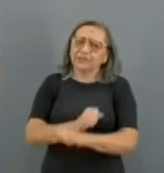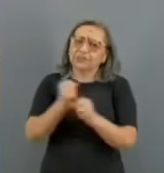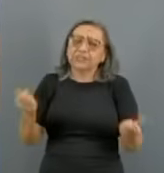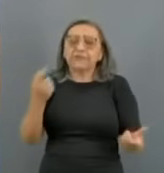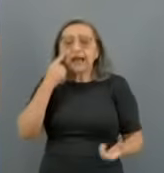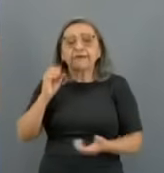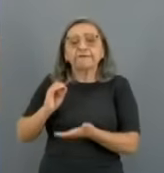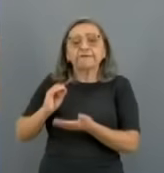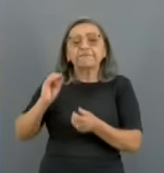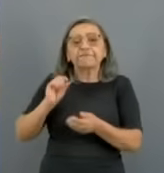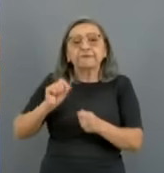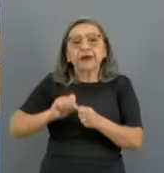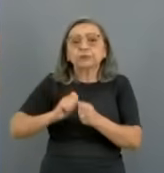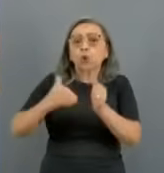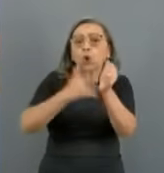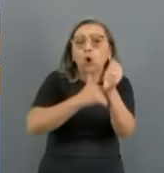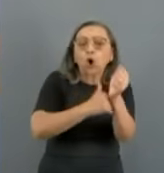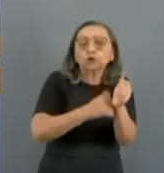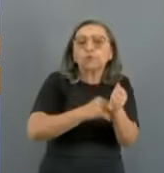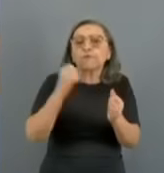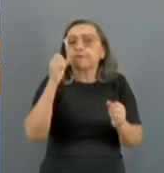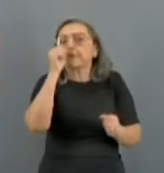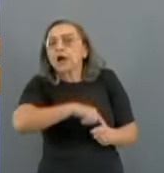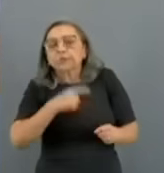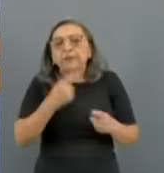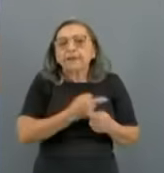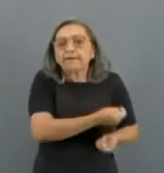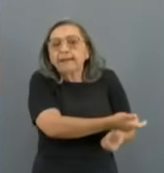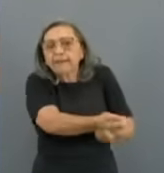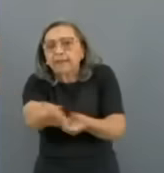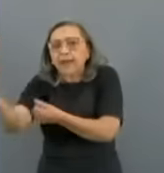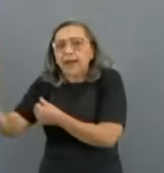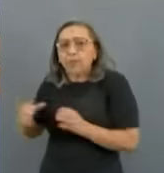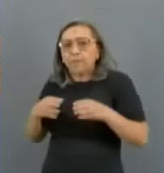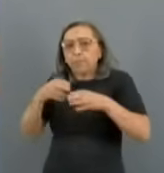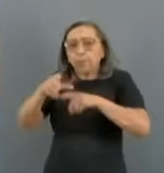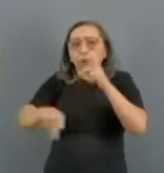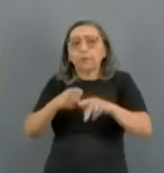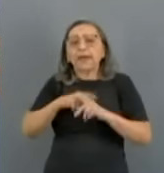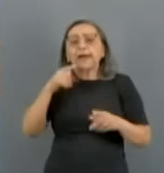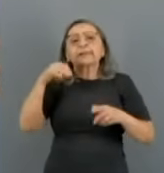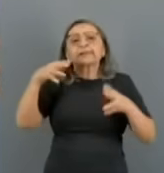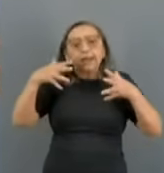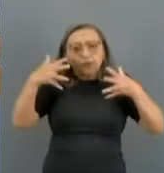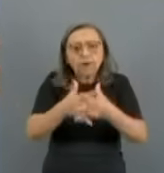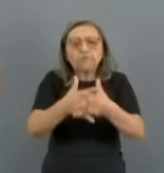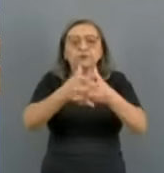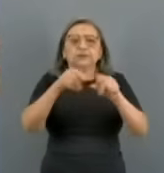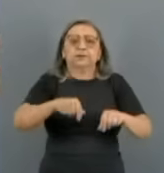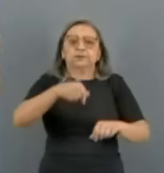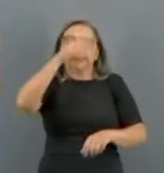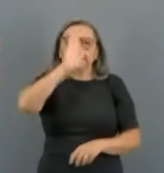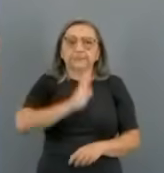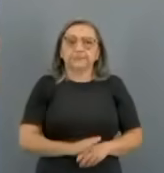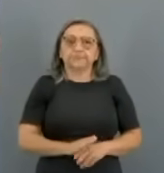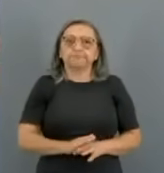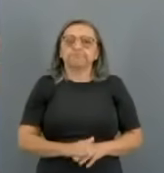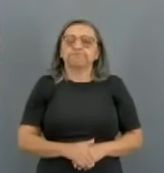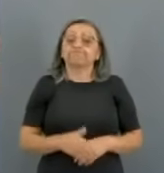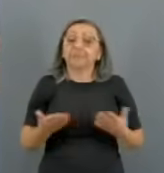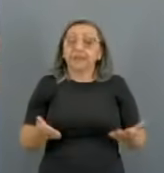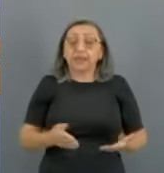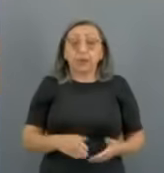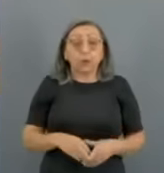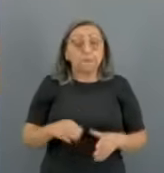um código-fonte falso, que nós temos que enganar nossa militância para ter confusão no Brasil. E o indiciamento, o